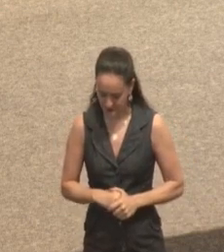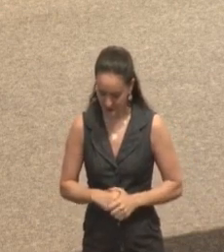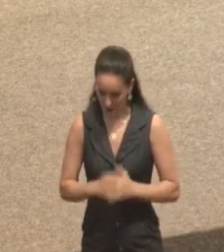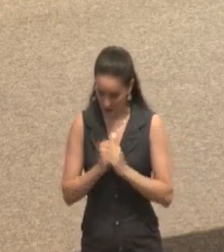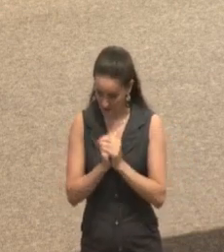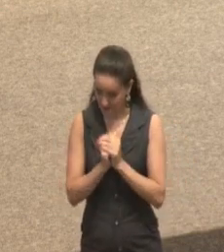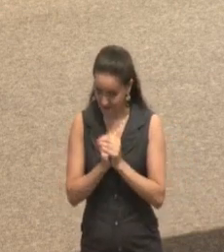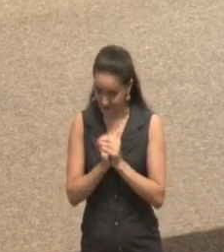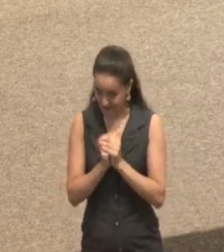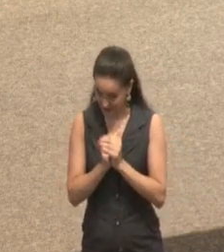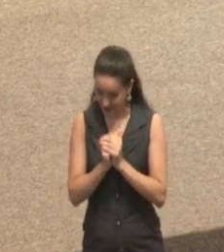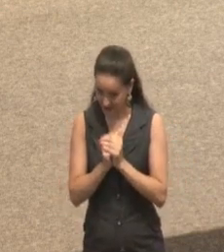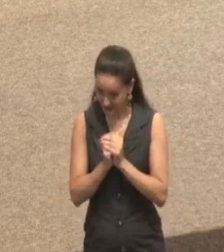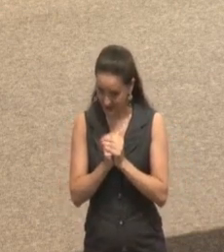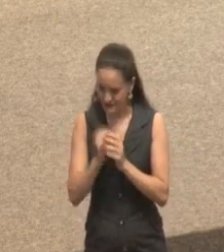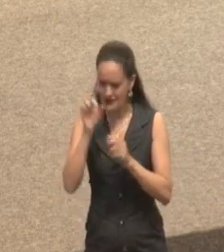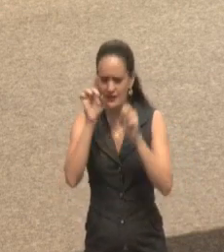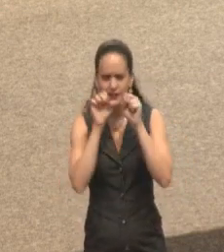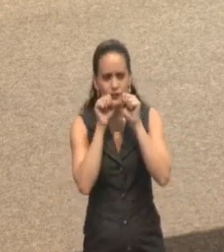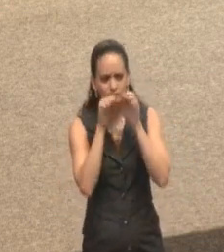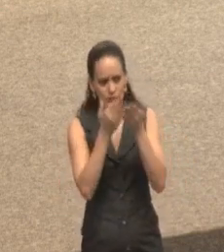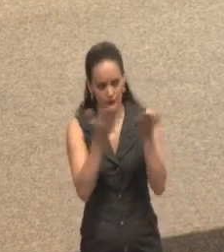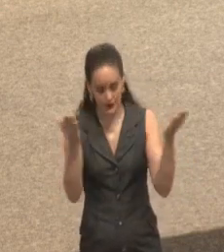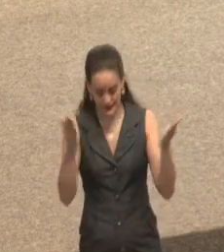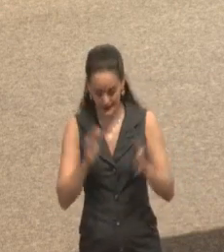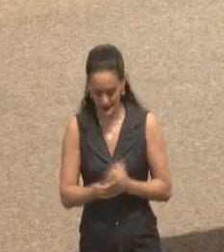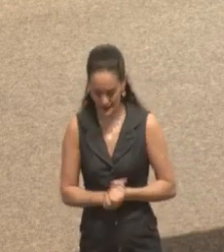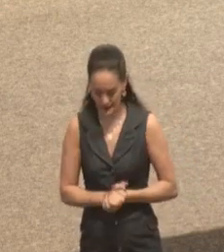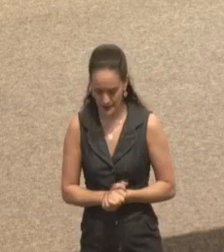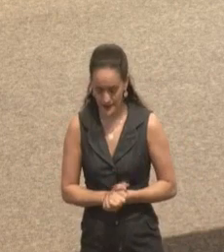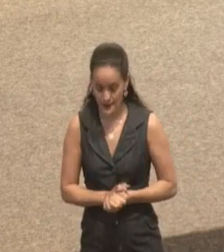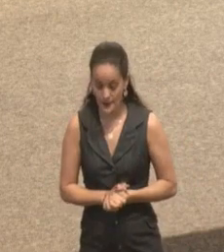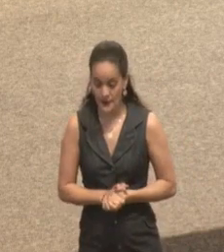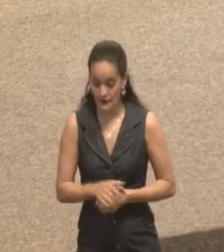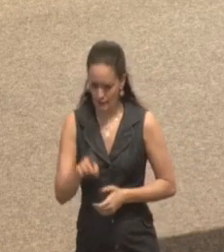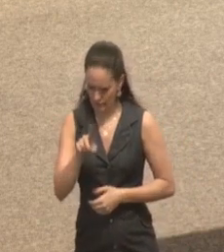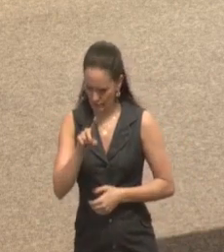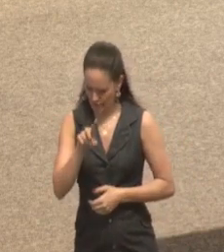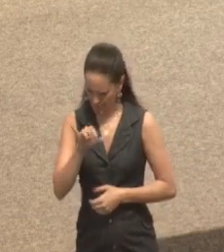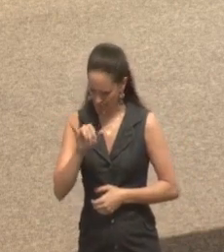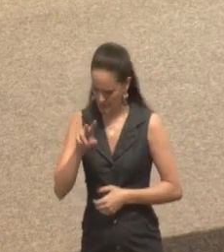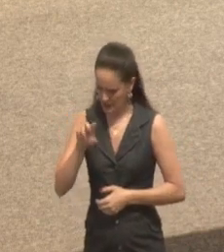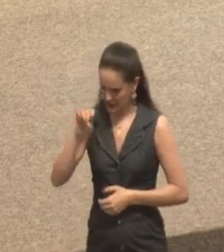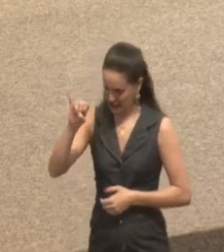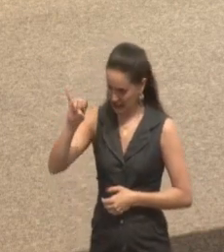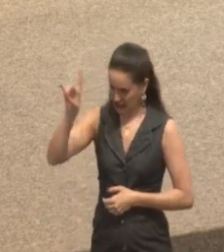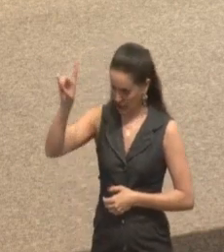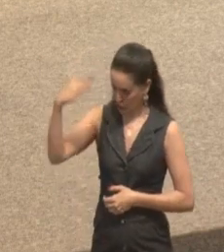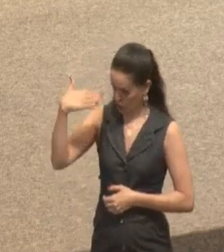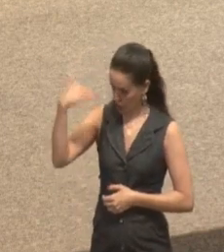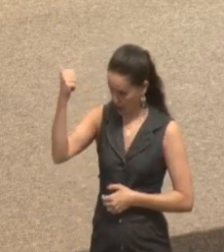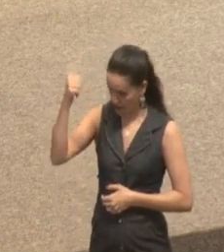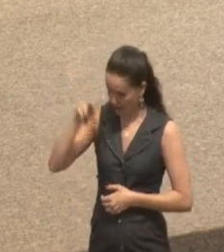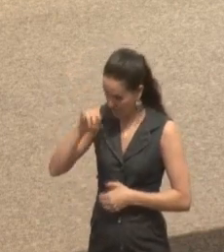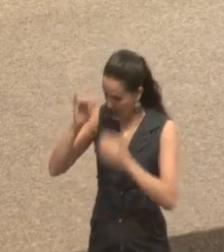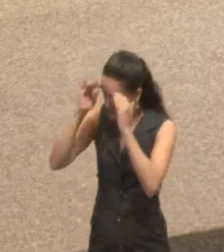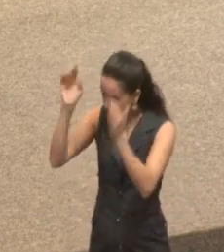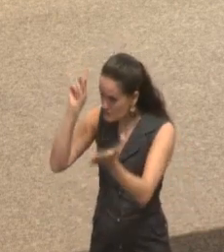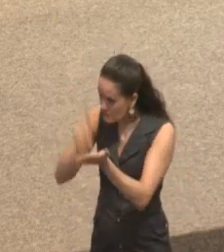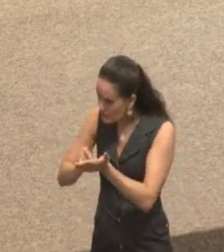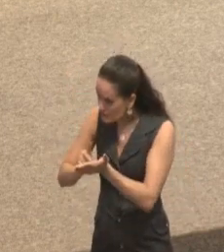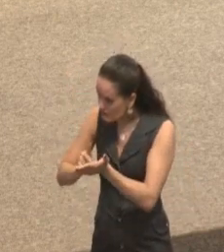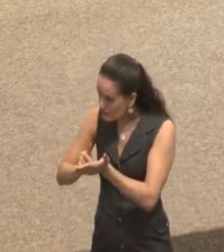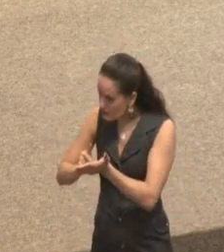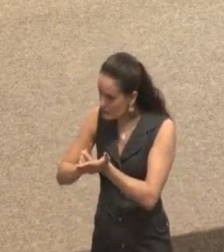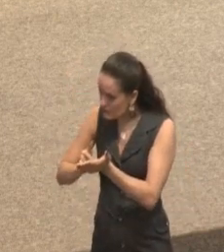Amém. Amém. Deus abençoe vocês. Vocês vão obedecer esse chamado mesmo? Tem certeza disso?